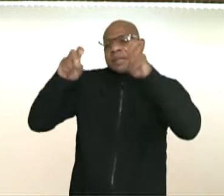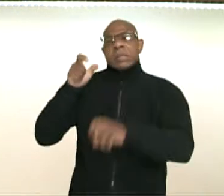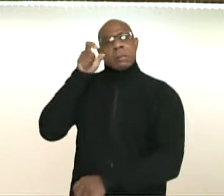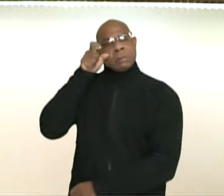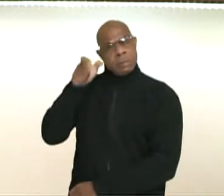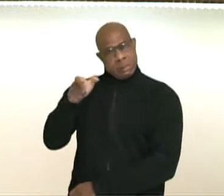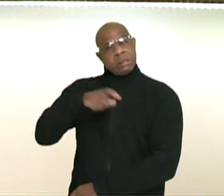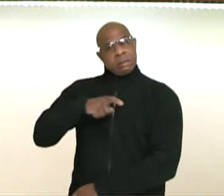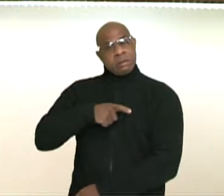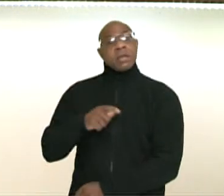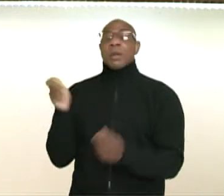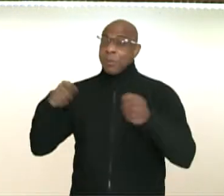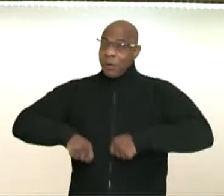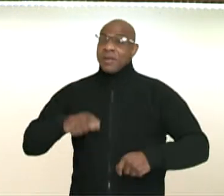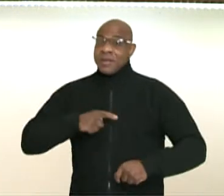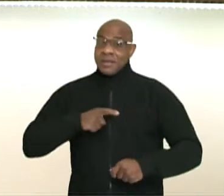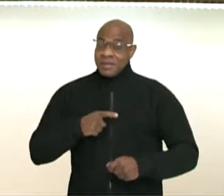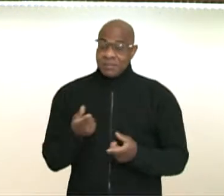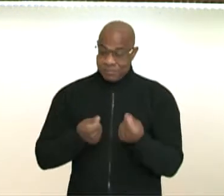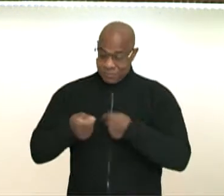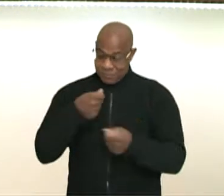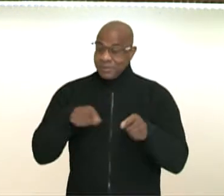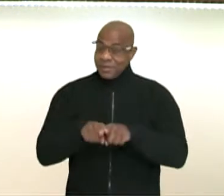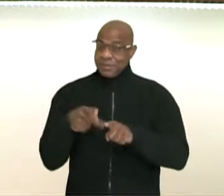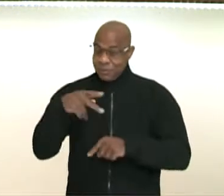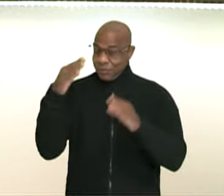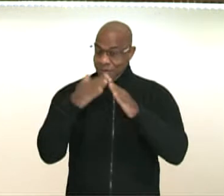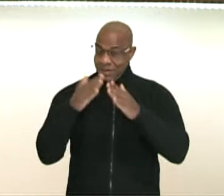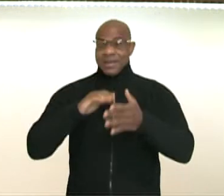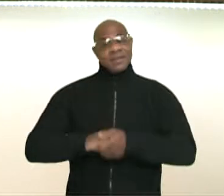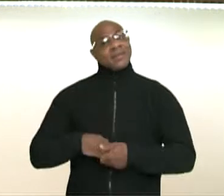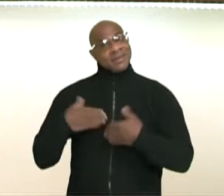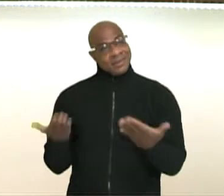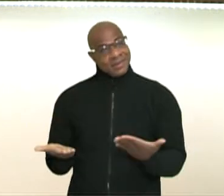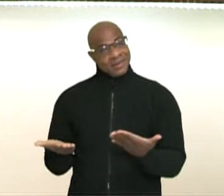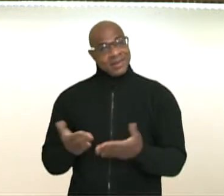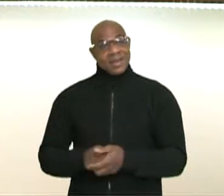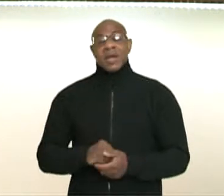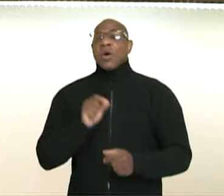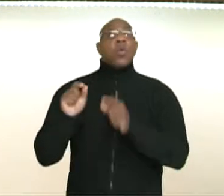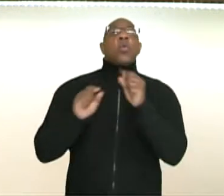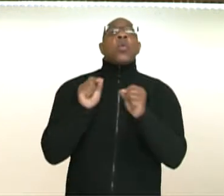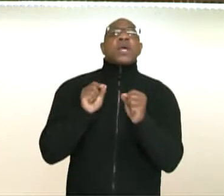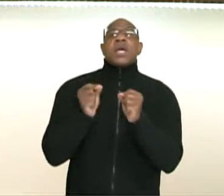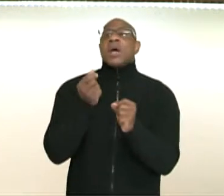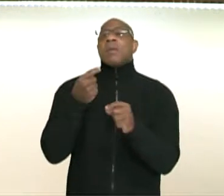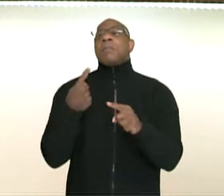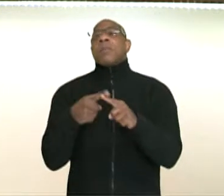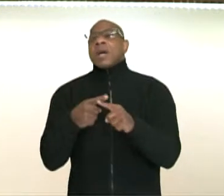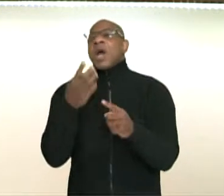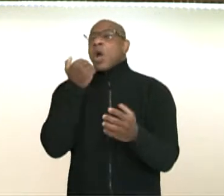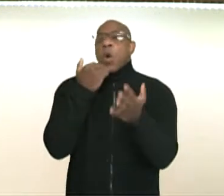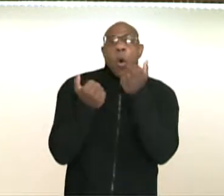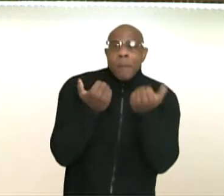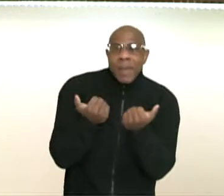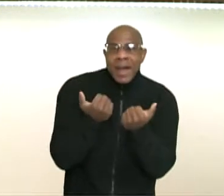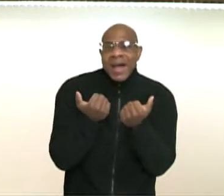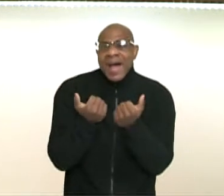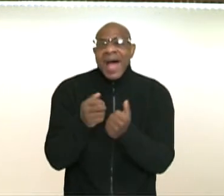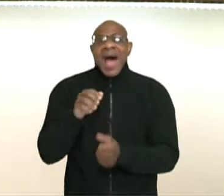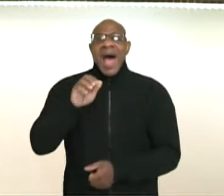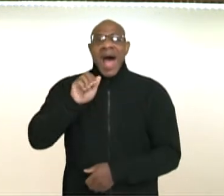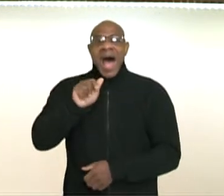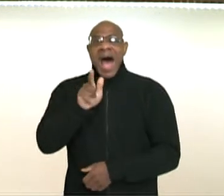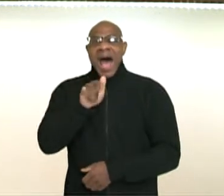interessante e que pode render economia aí no seu lar, que é por que comprar alimentos da safra?